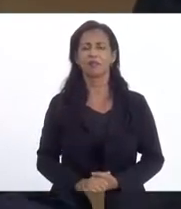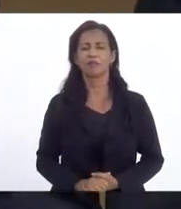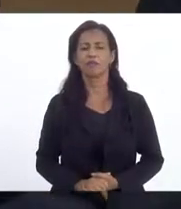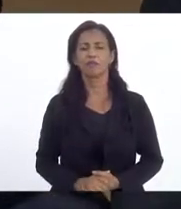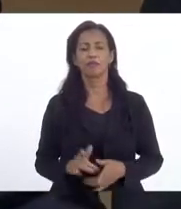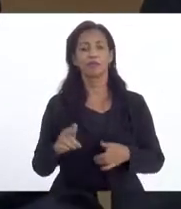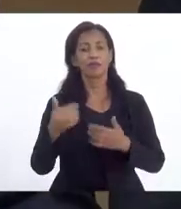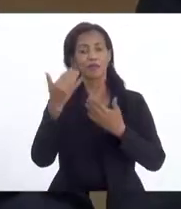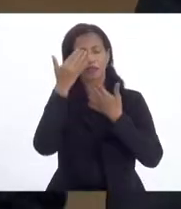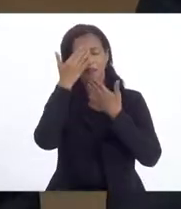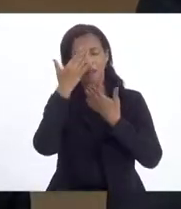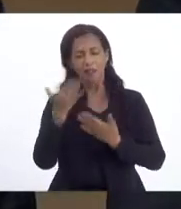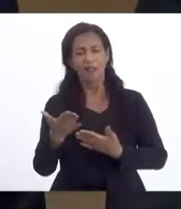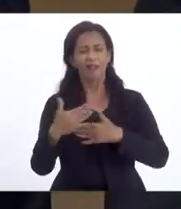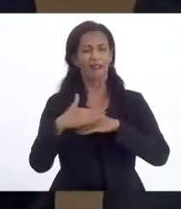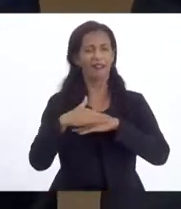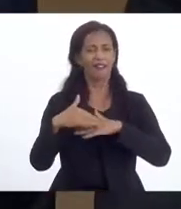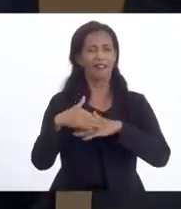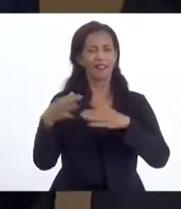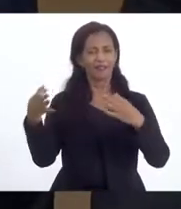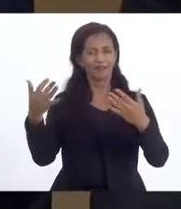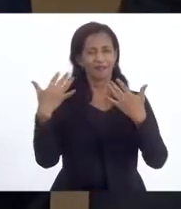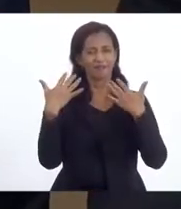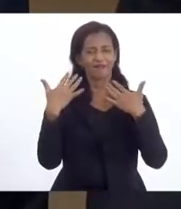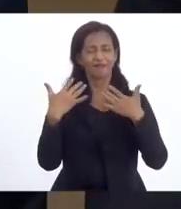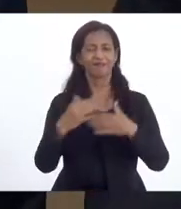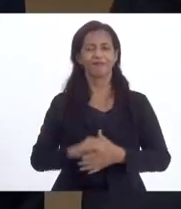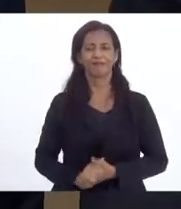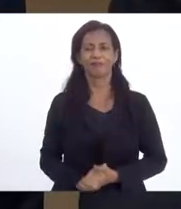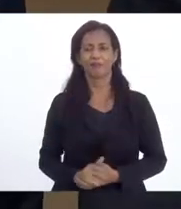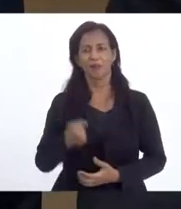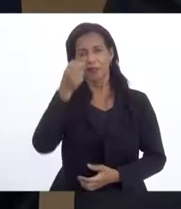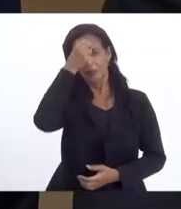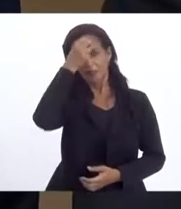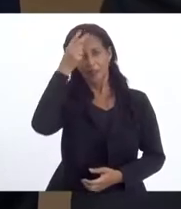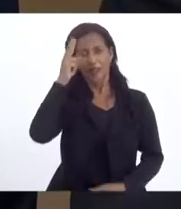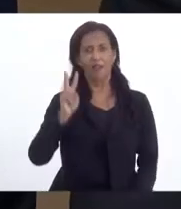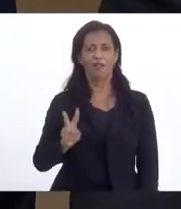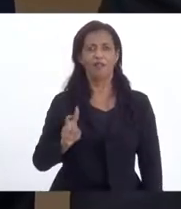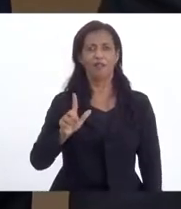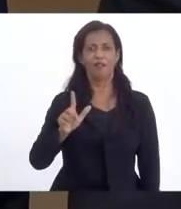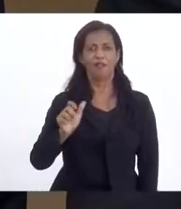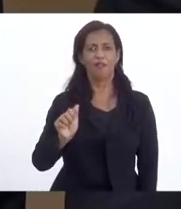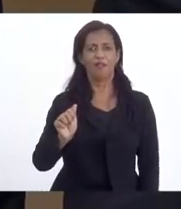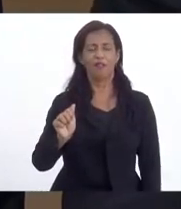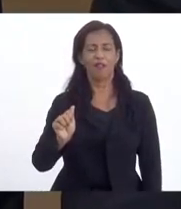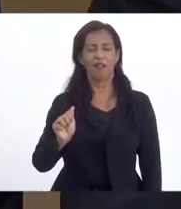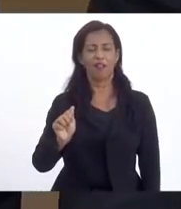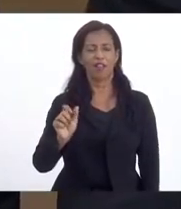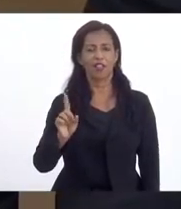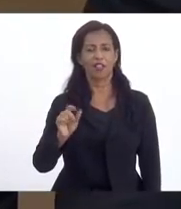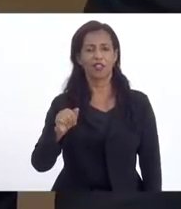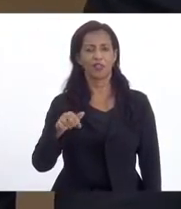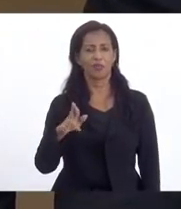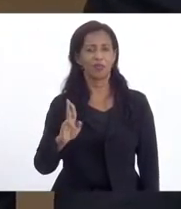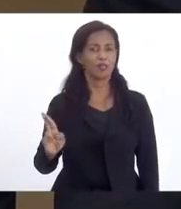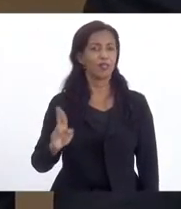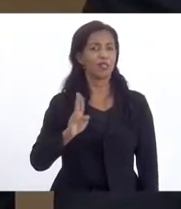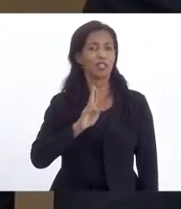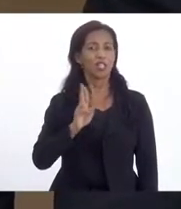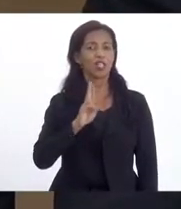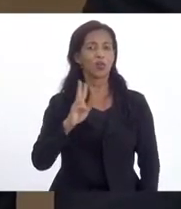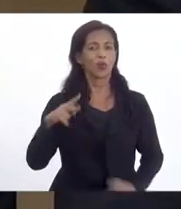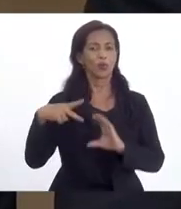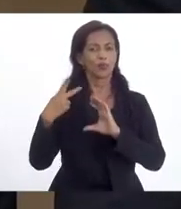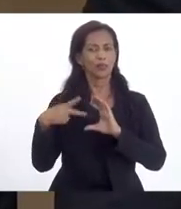Queria agradecer o carinho e a atenção aqui do prefeito Vladimir. E, em nome da